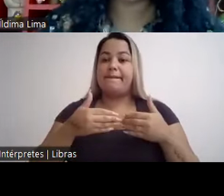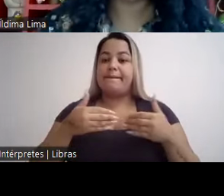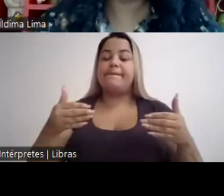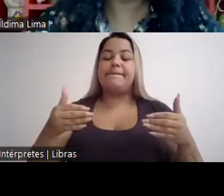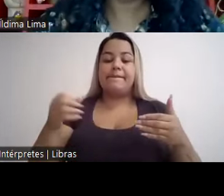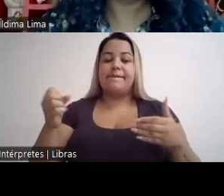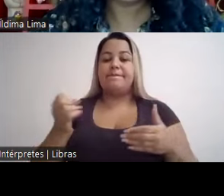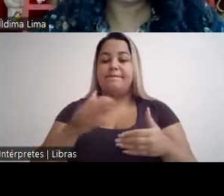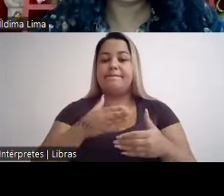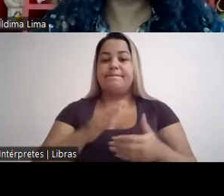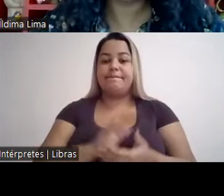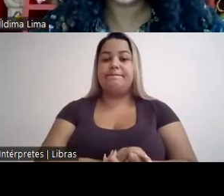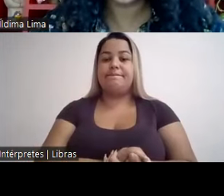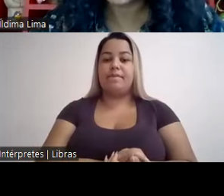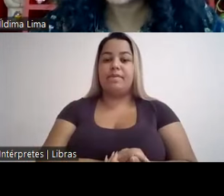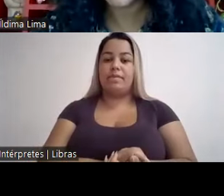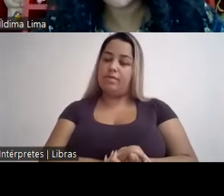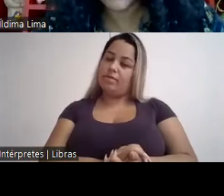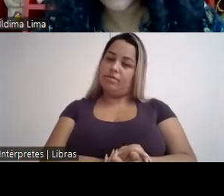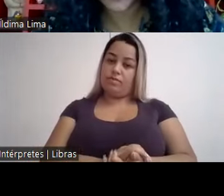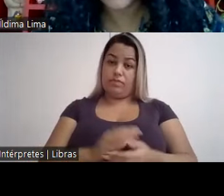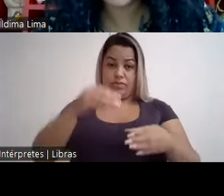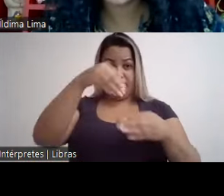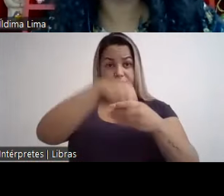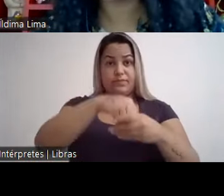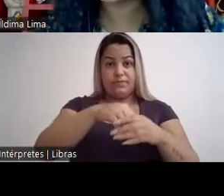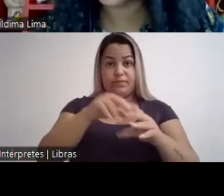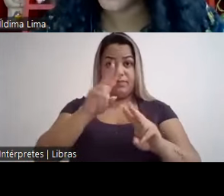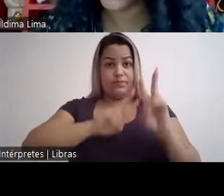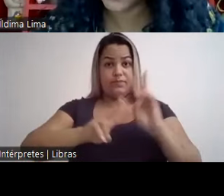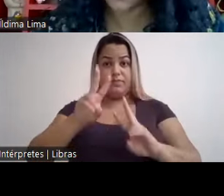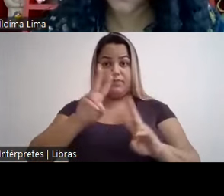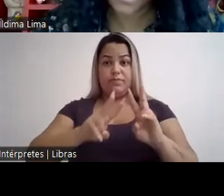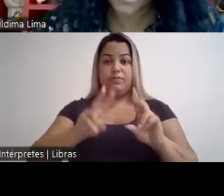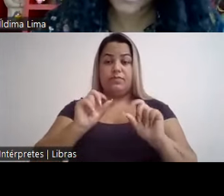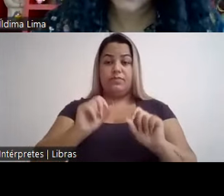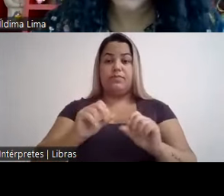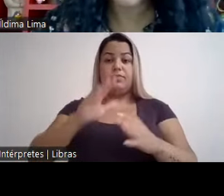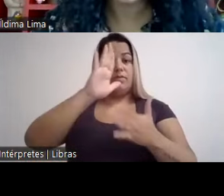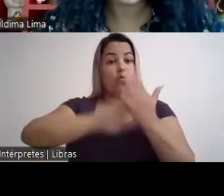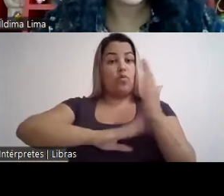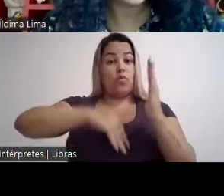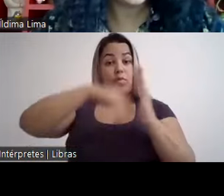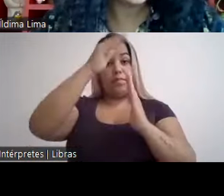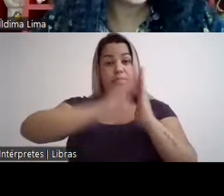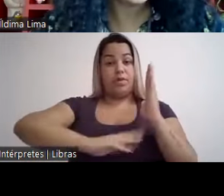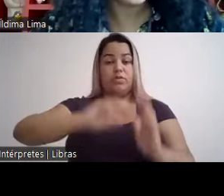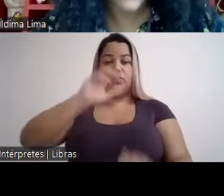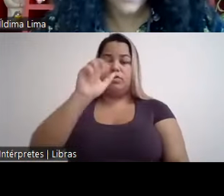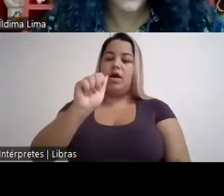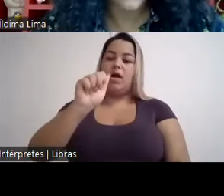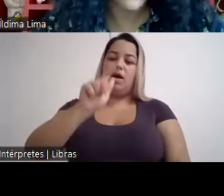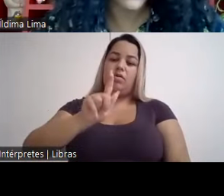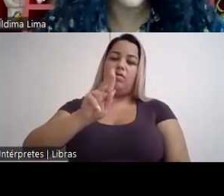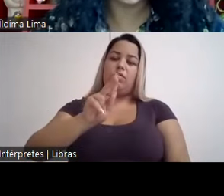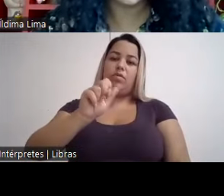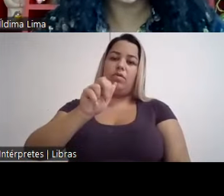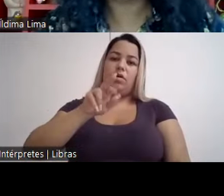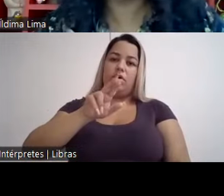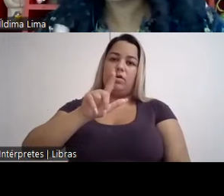perspectiva dentro do campo das artes visuais, especificamente com a pintura e a aquarela. Nesse lugar, eu